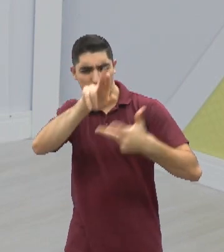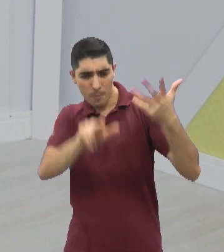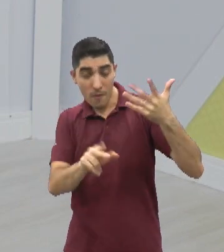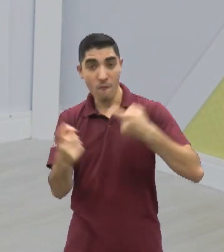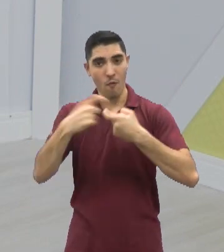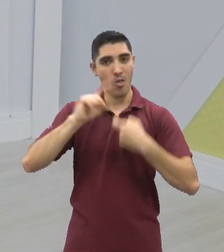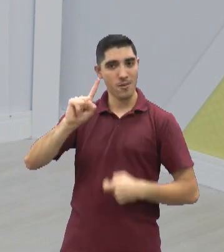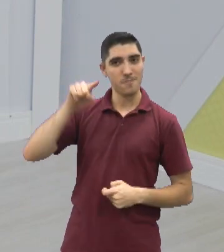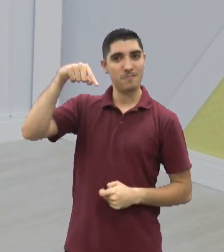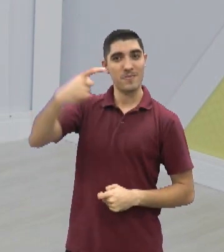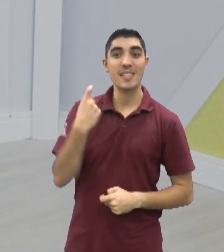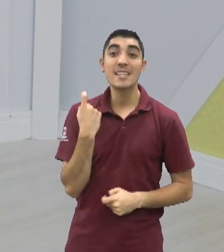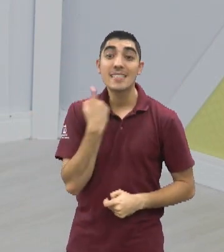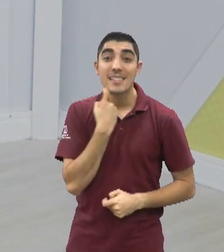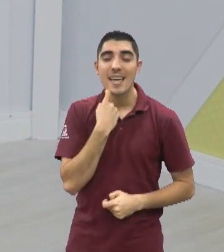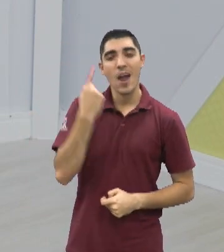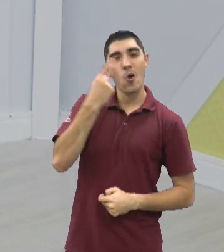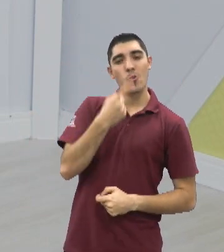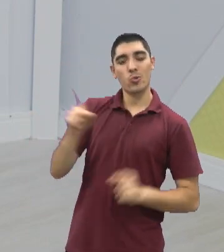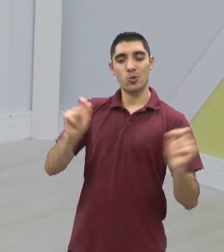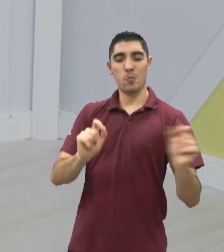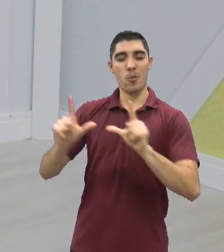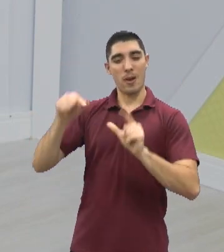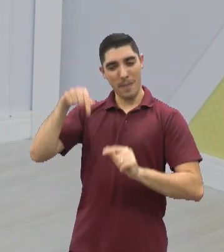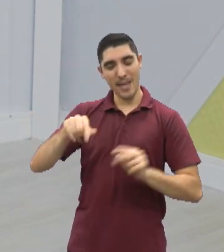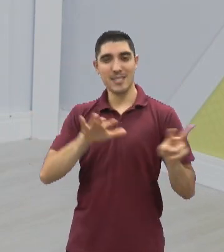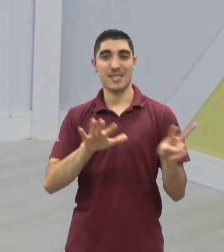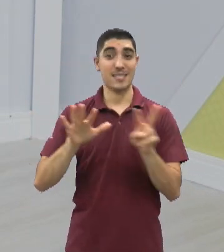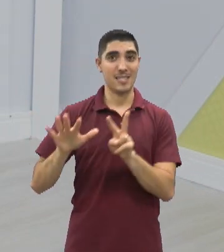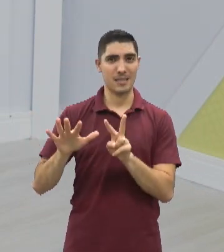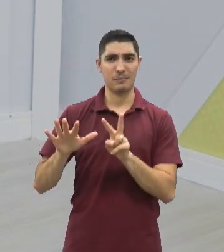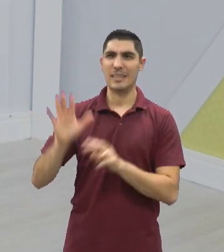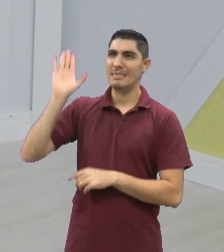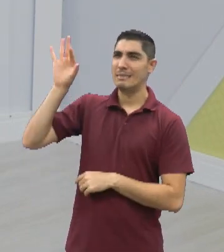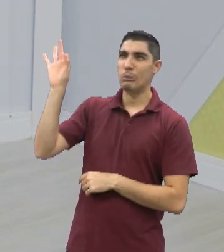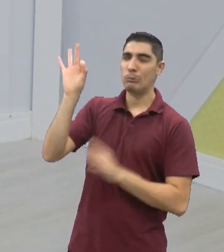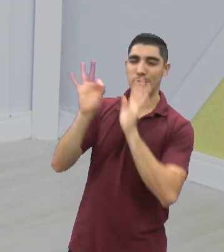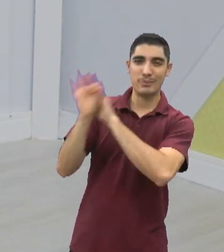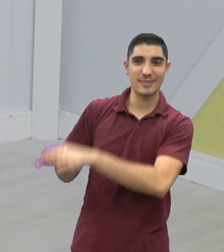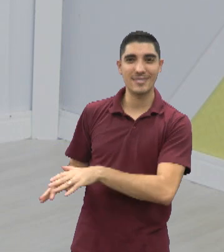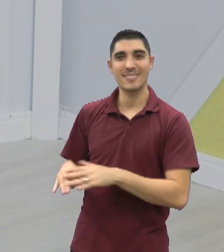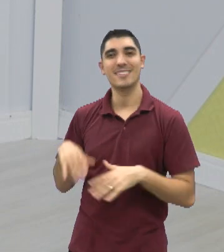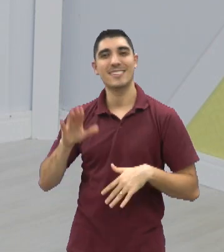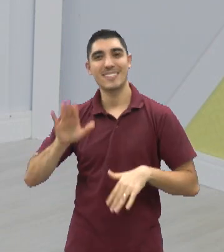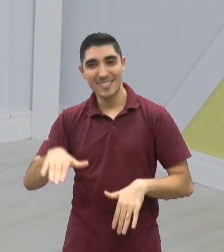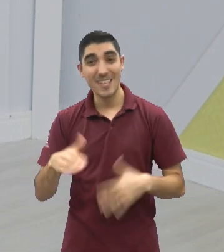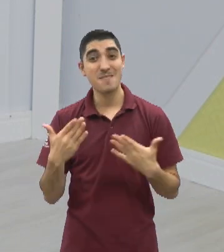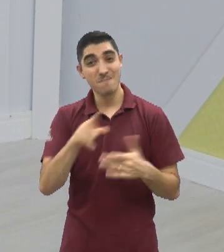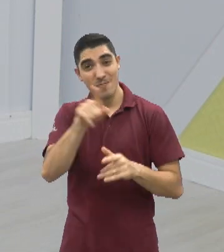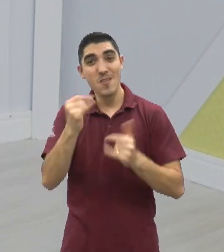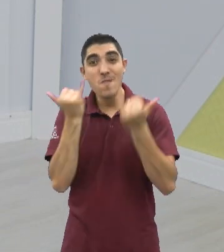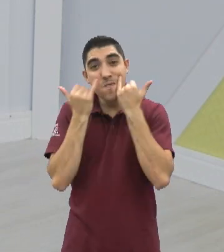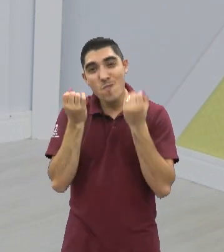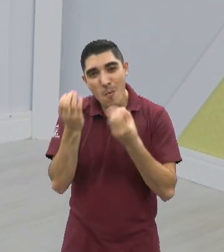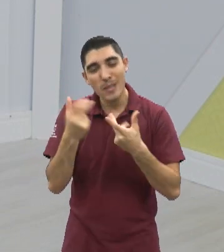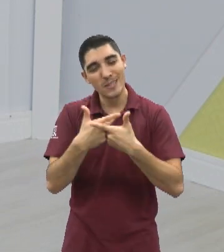na sexta-feira para fechar a semana e te deixar muito... Tem um mosquito aqui. Para te deixar muito bem atualizado de todas as